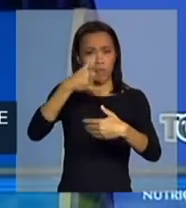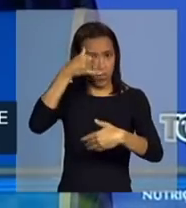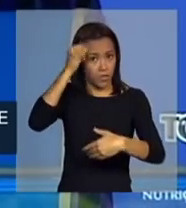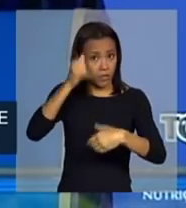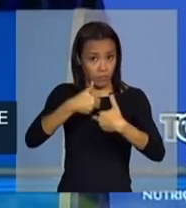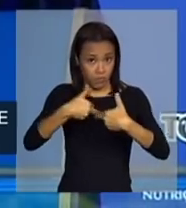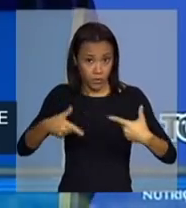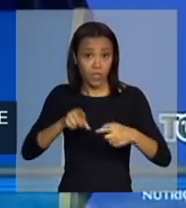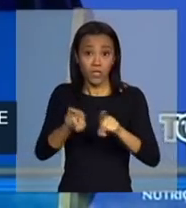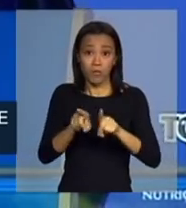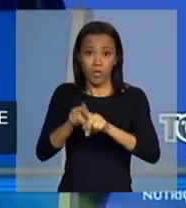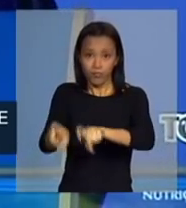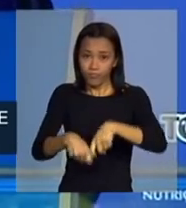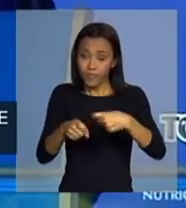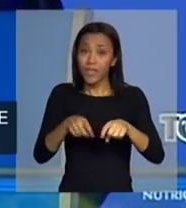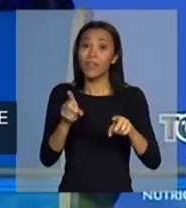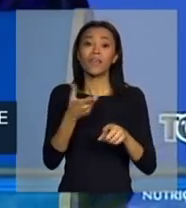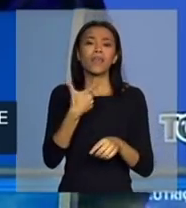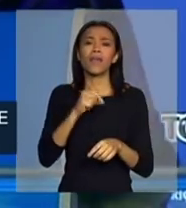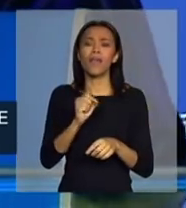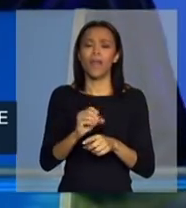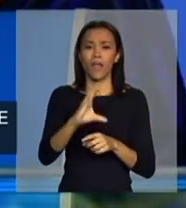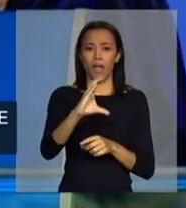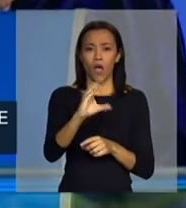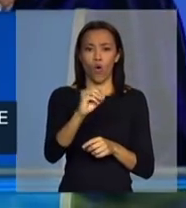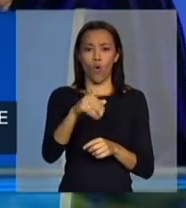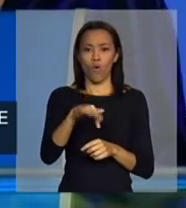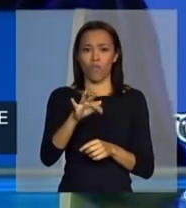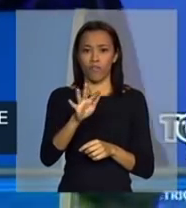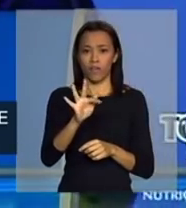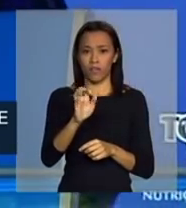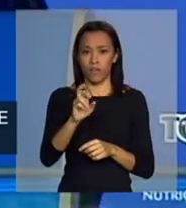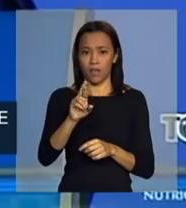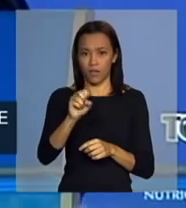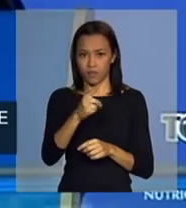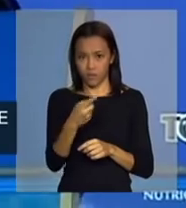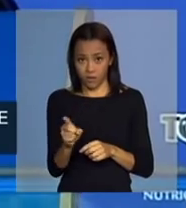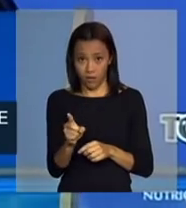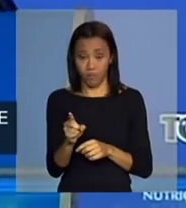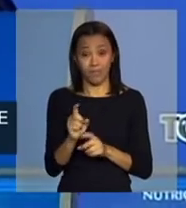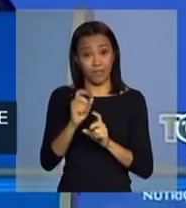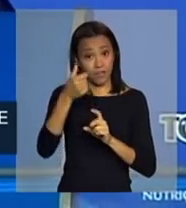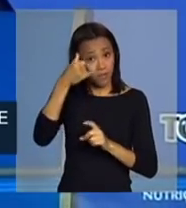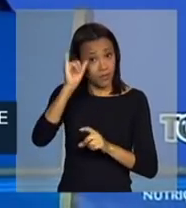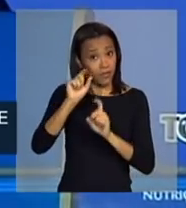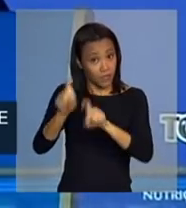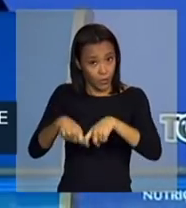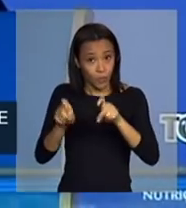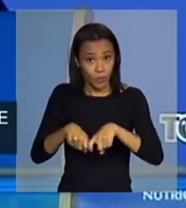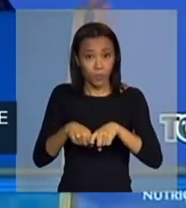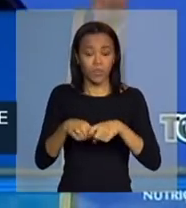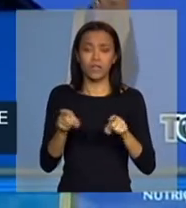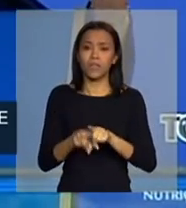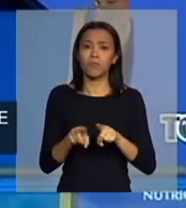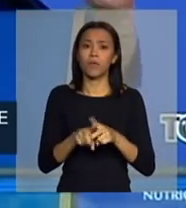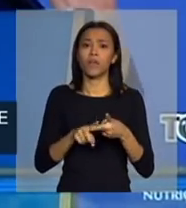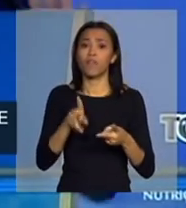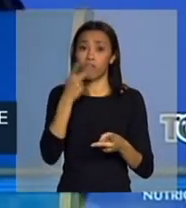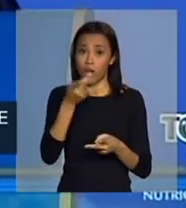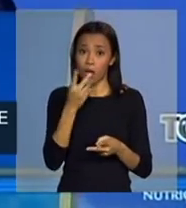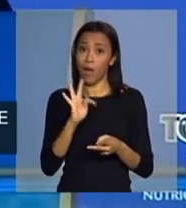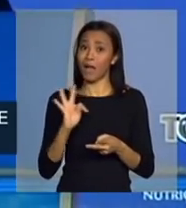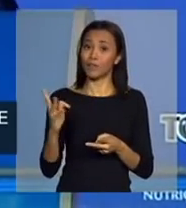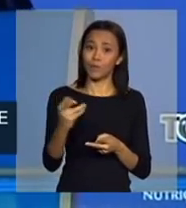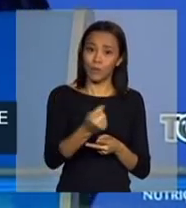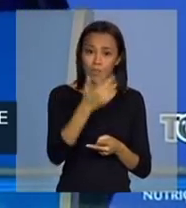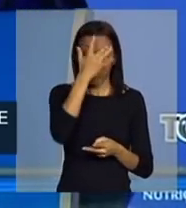refiro à Confederação Nacional da Agricultura. Me refiro também a todos os